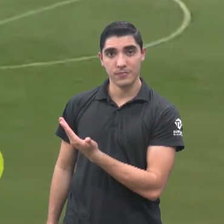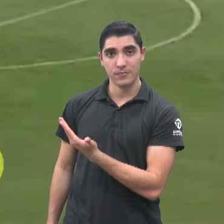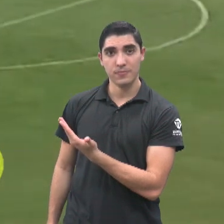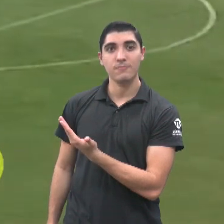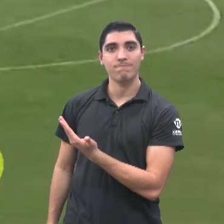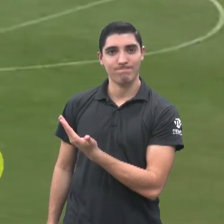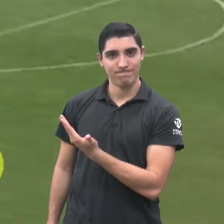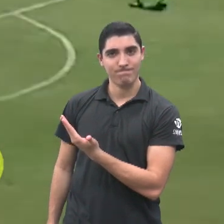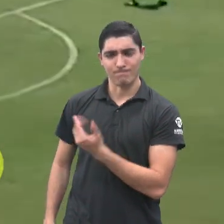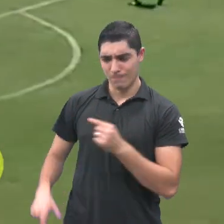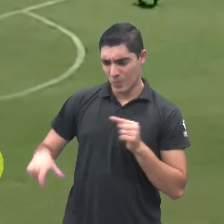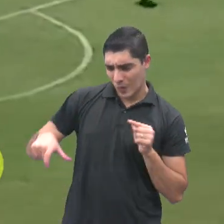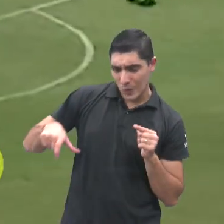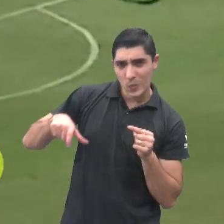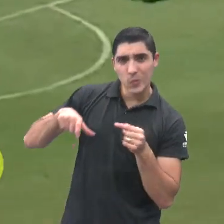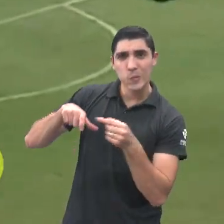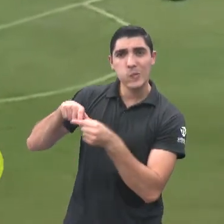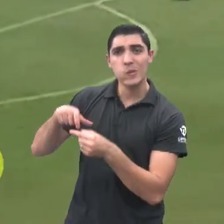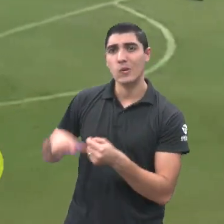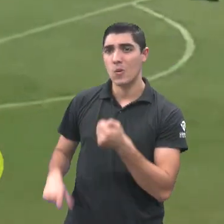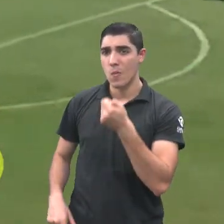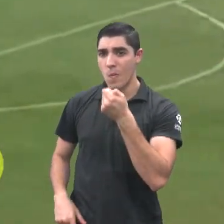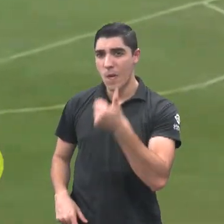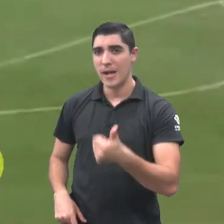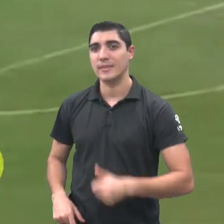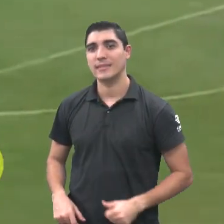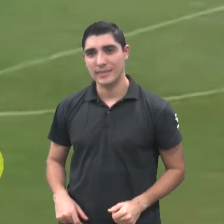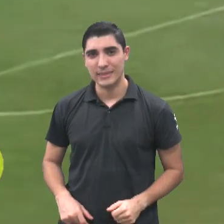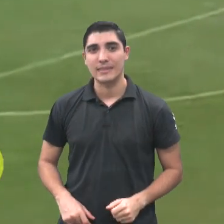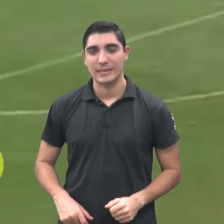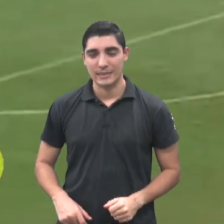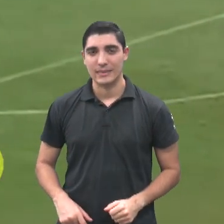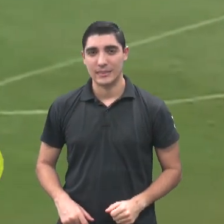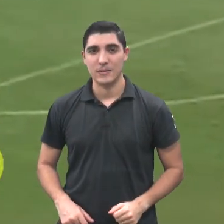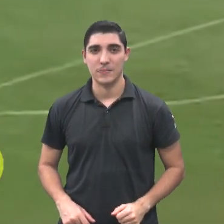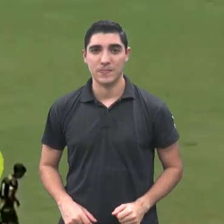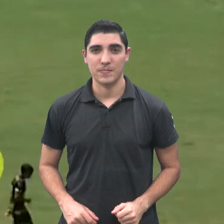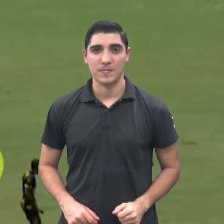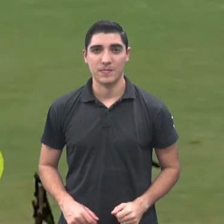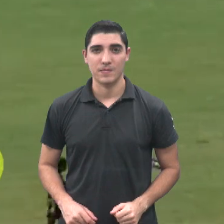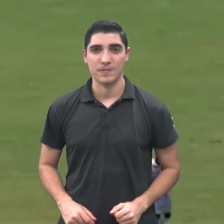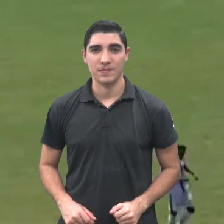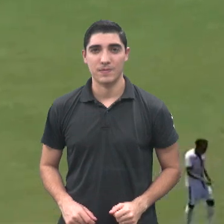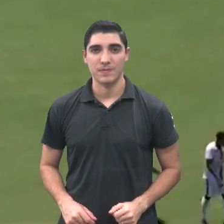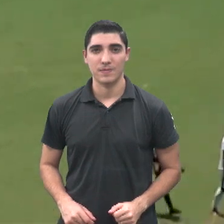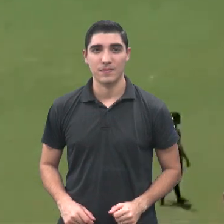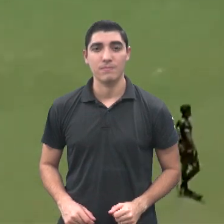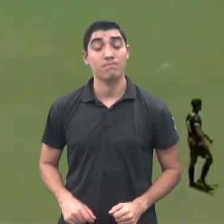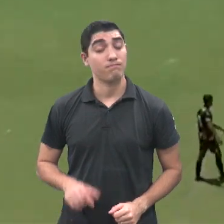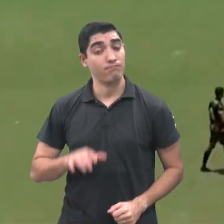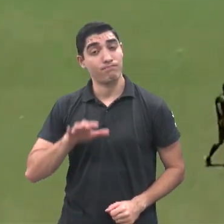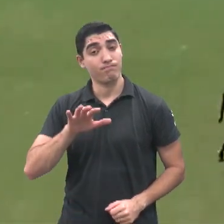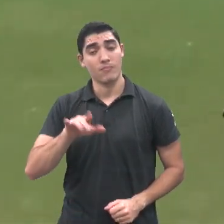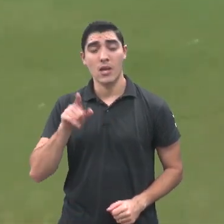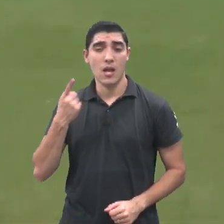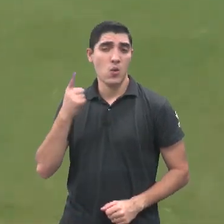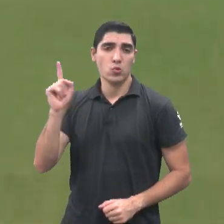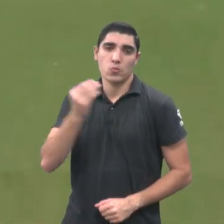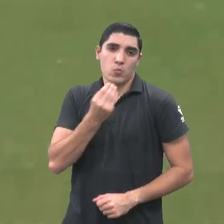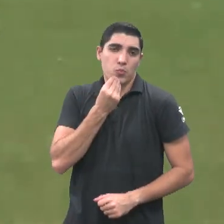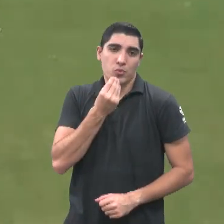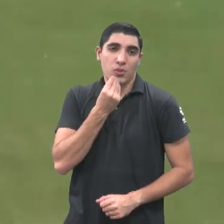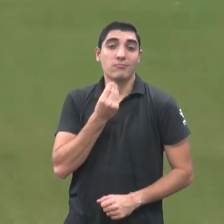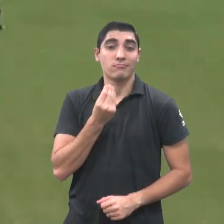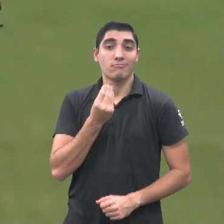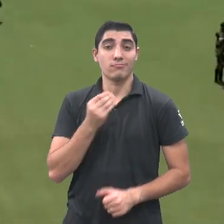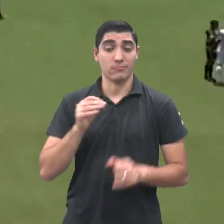A bola passou tirando tinta da trave de Luan. Susto para o Tigre. Só que esse foi o último lance do jogo.